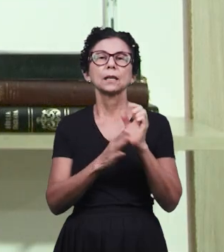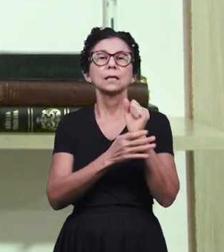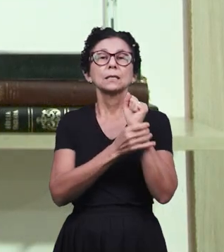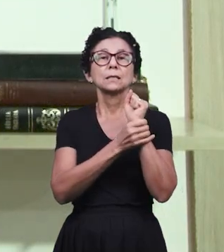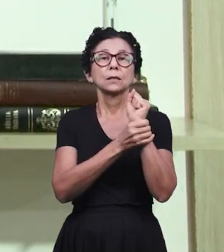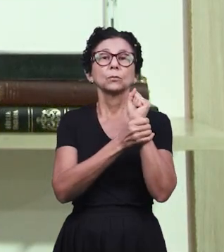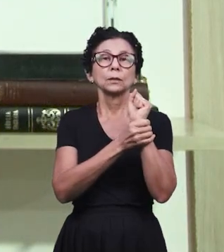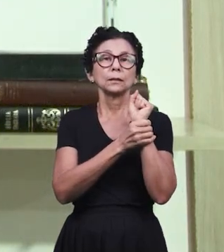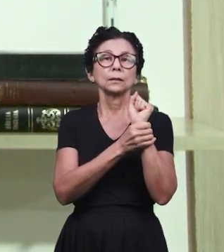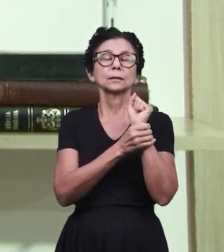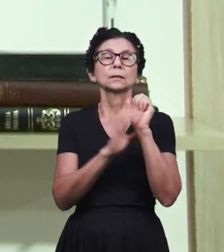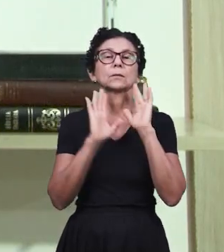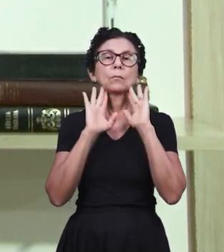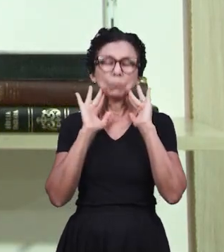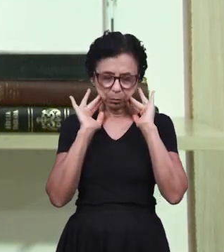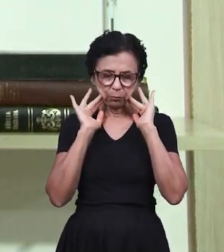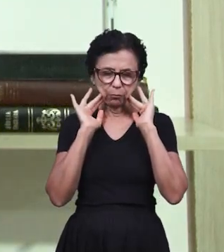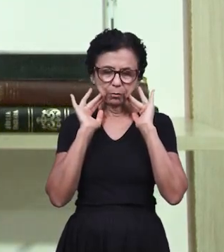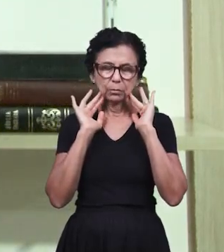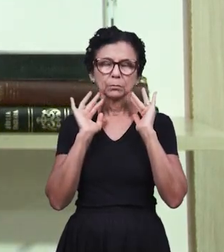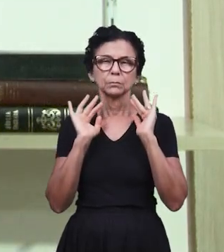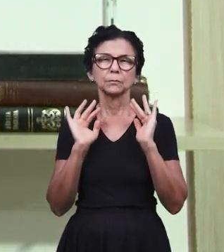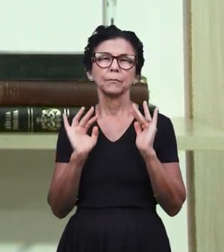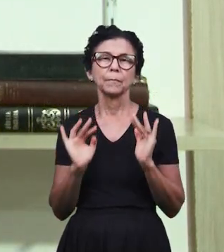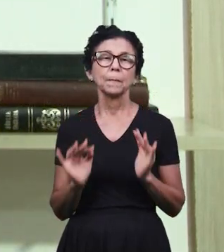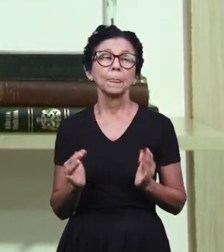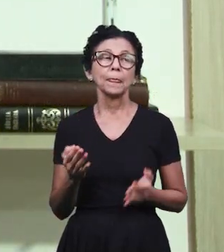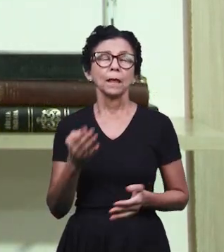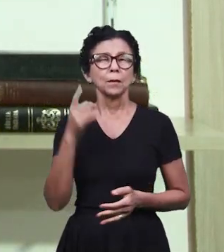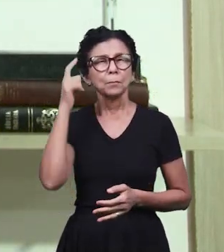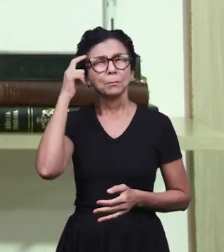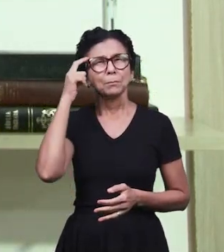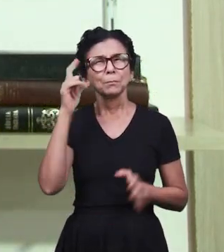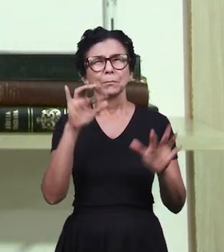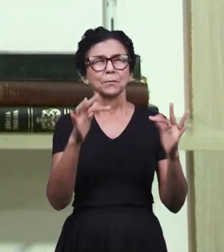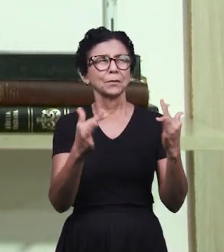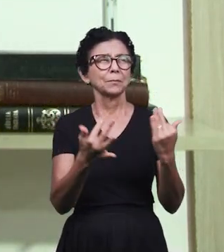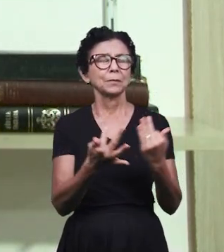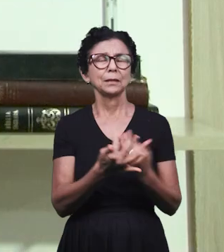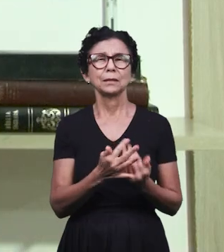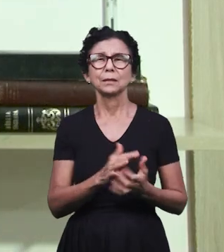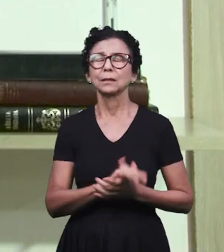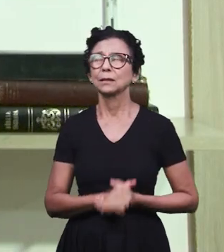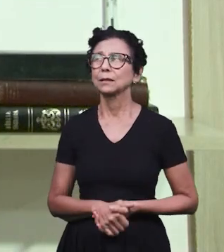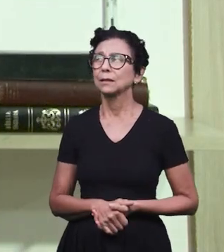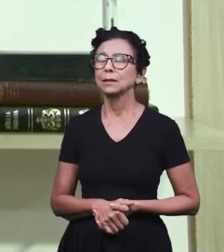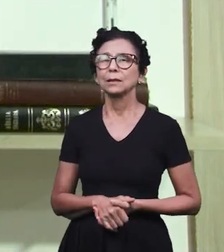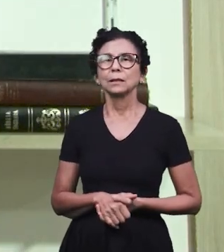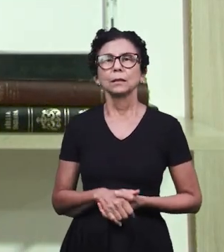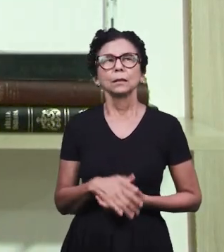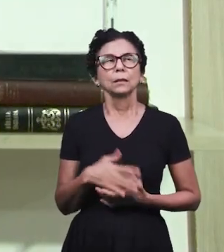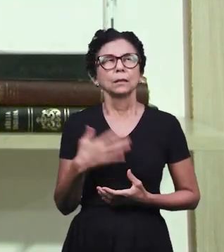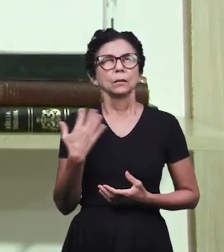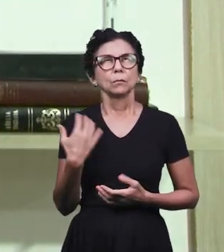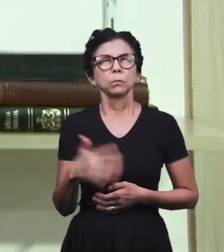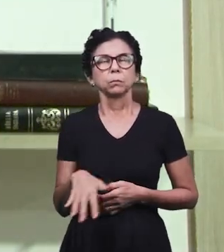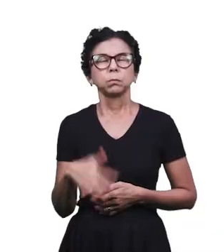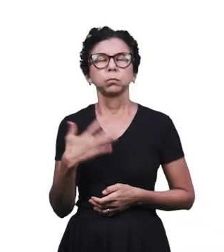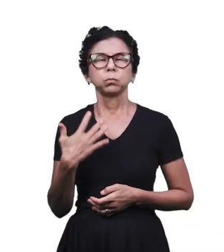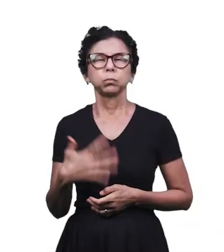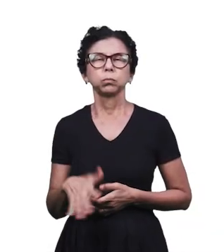perceber que essas famílias estão diante de um esgotamento físico e emocional, porque essa criança precisa ir